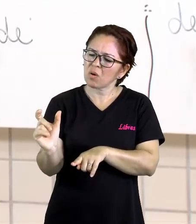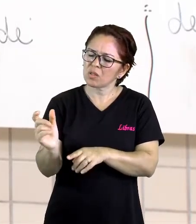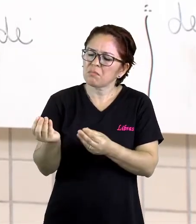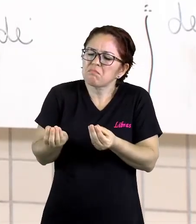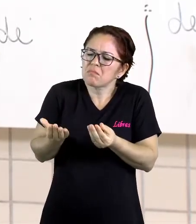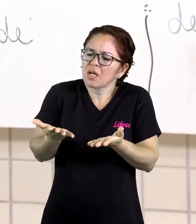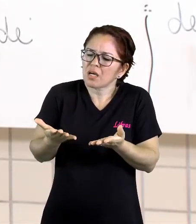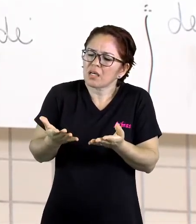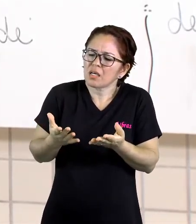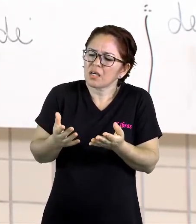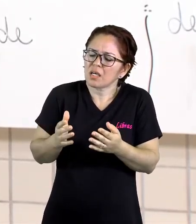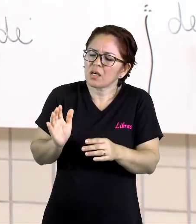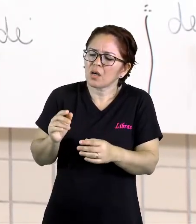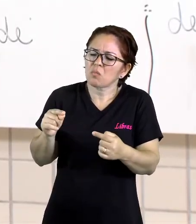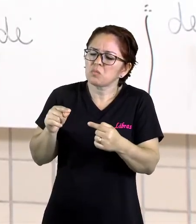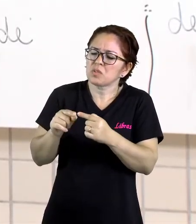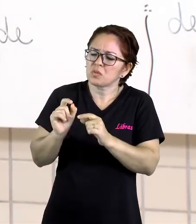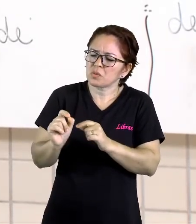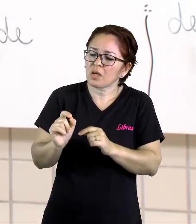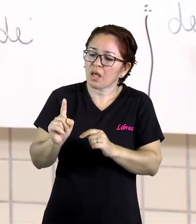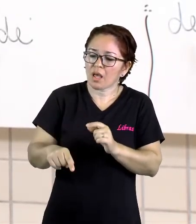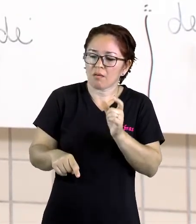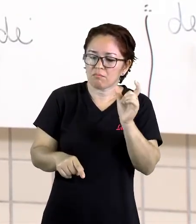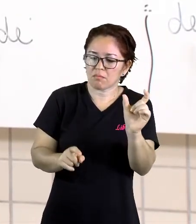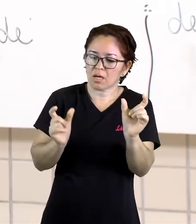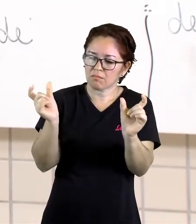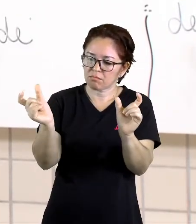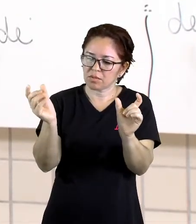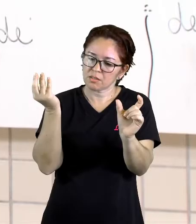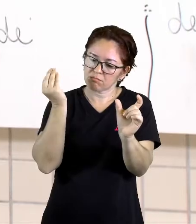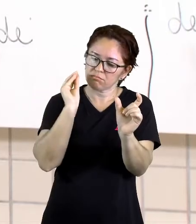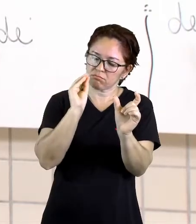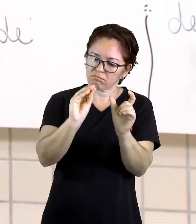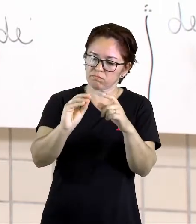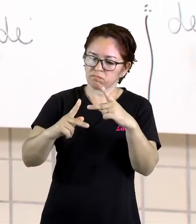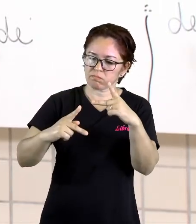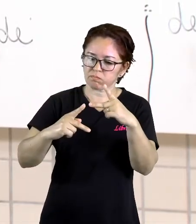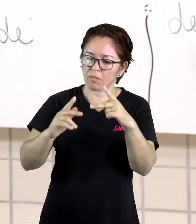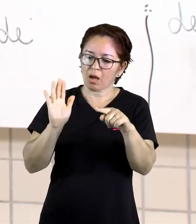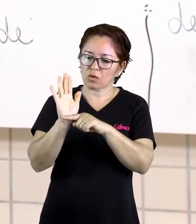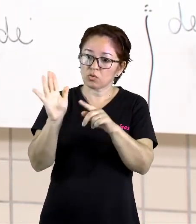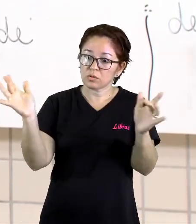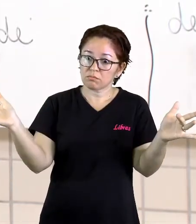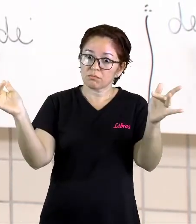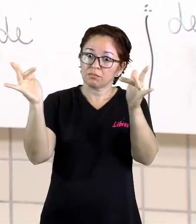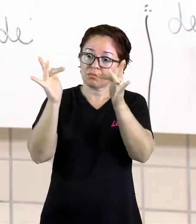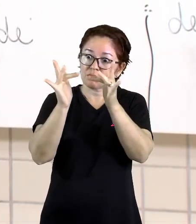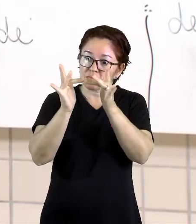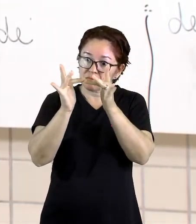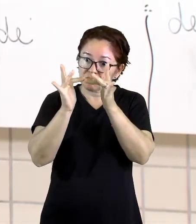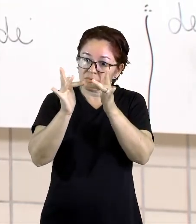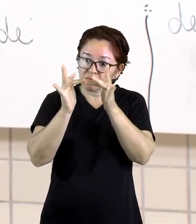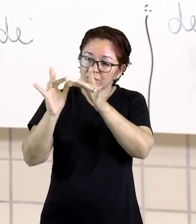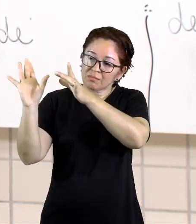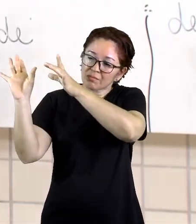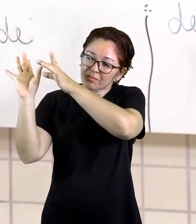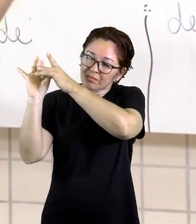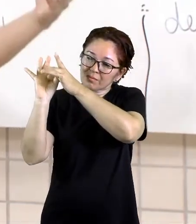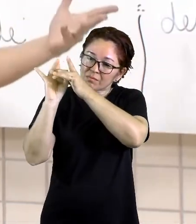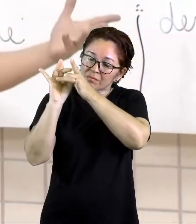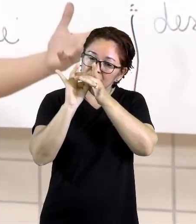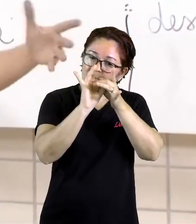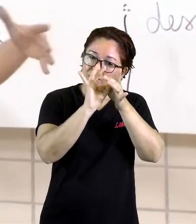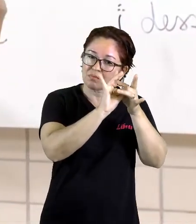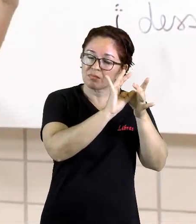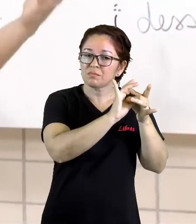elas ligam duas palavras, estabelecendo uma relação de sentido entre elas, e a segunda palavra está